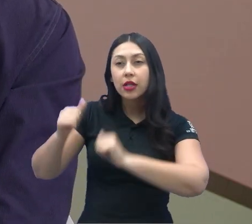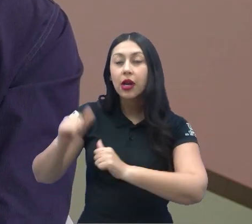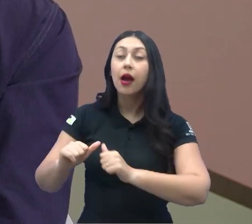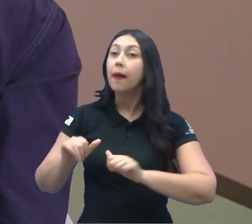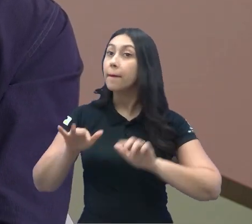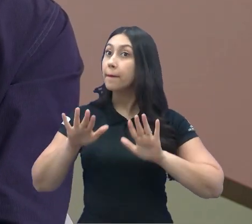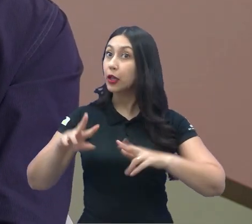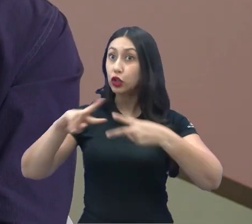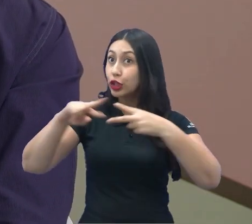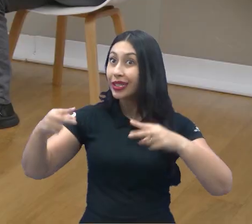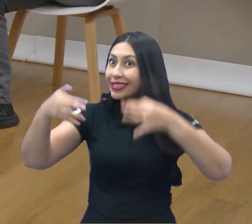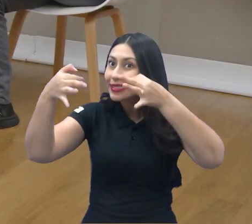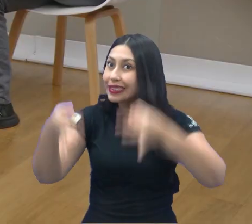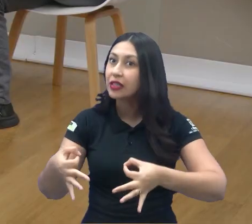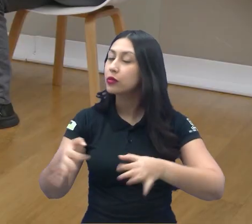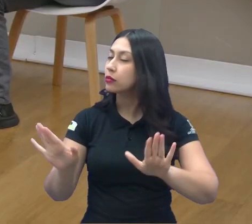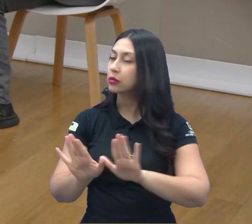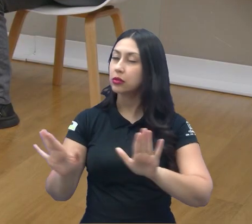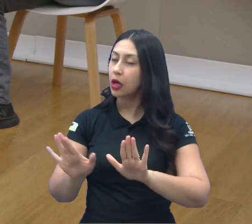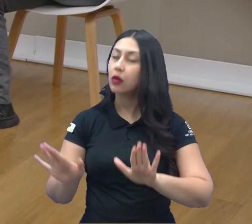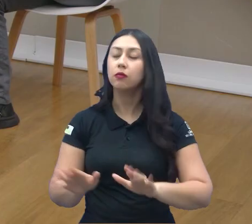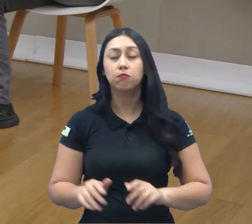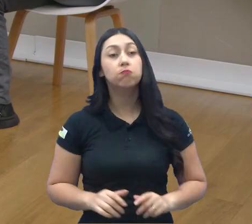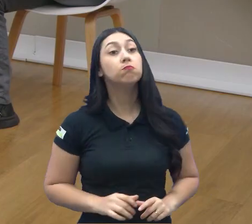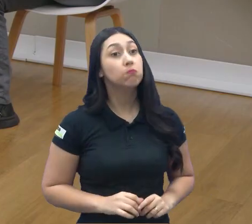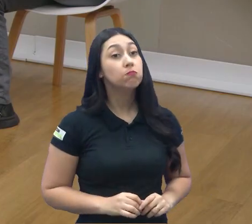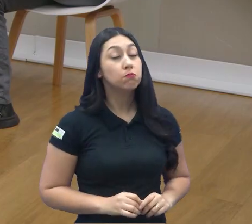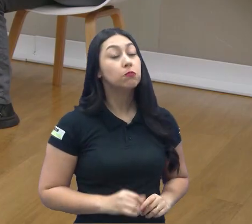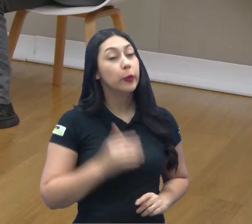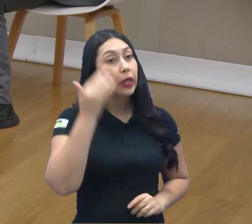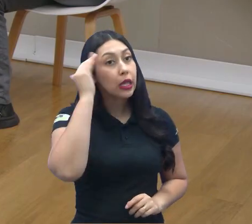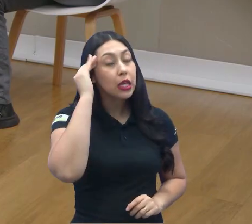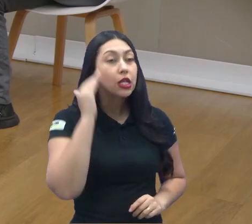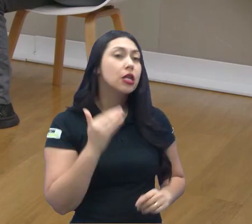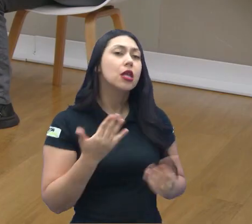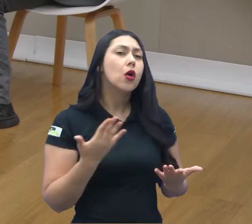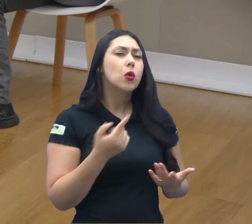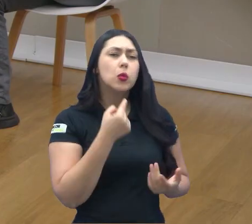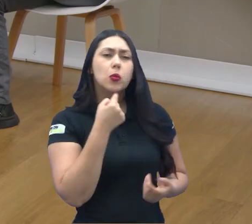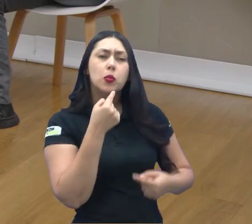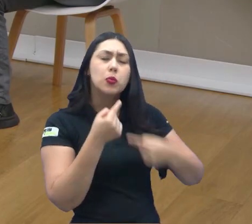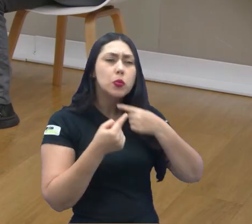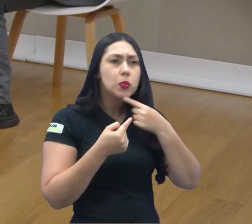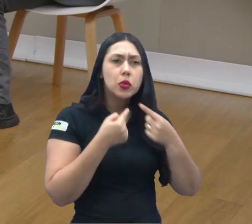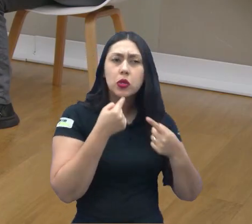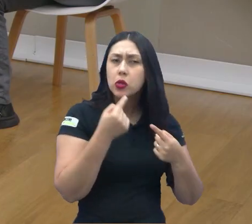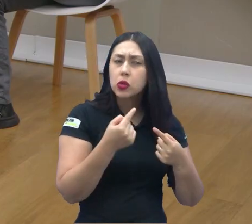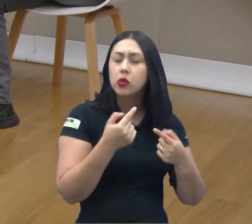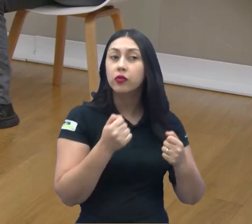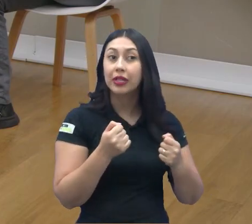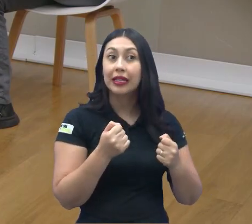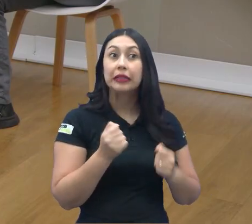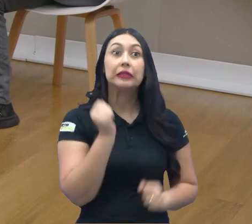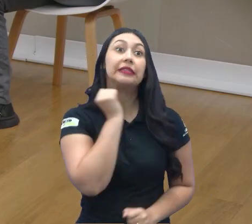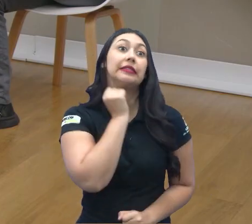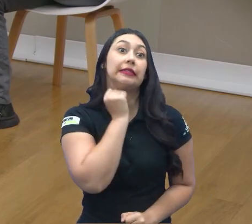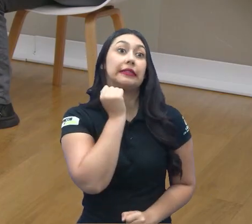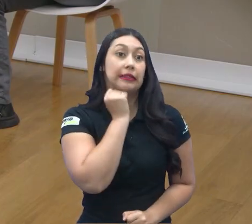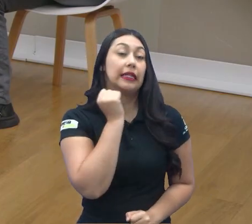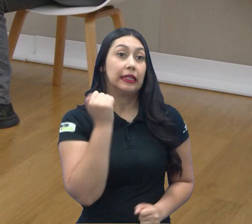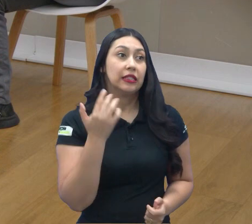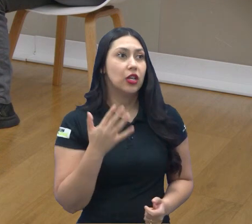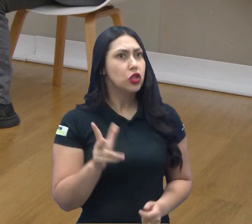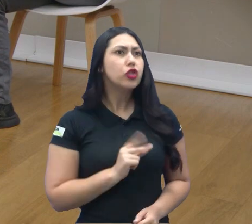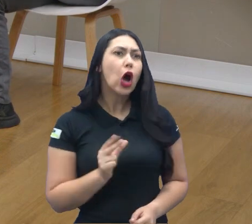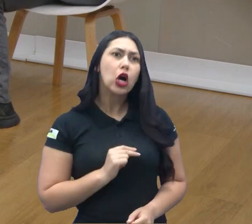não é uma sentença. Ah, perfeito. E, Leonardo, é uma dúvida, que a gente tem, assim, estresse. As pessoas costumam falar, você está muito estressado,